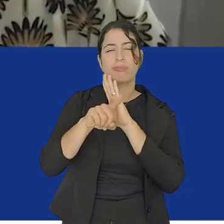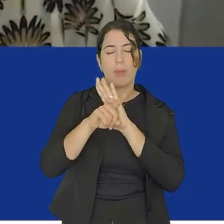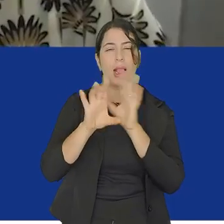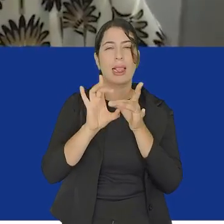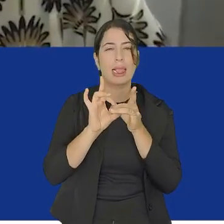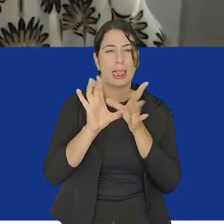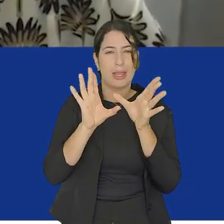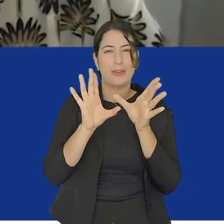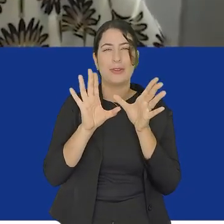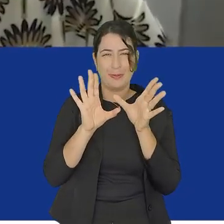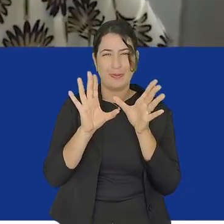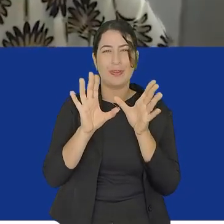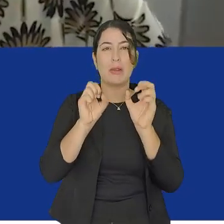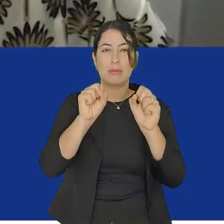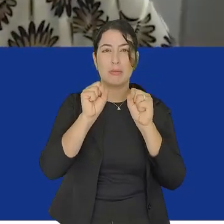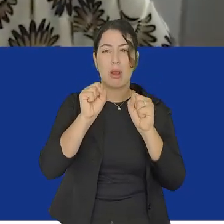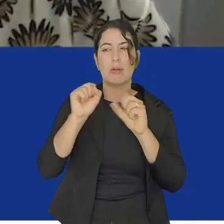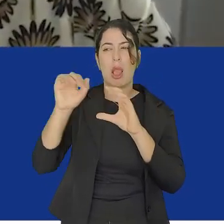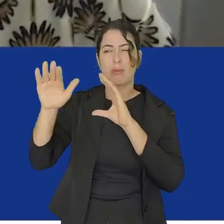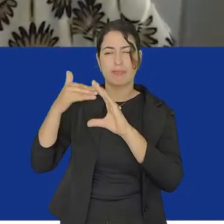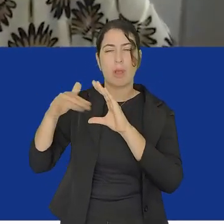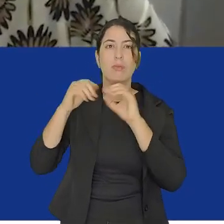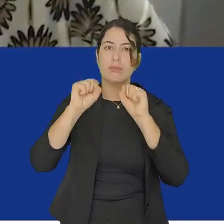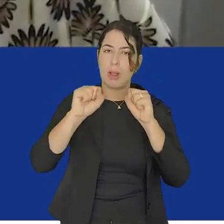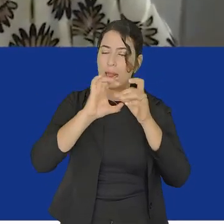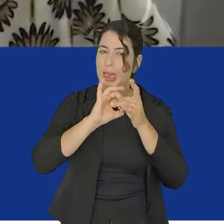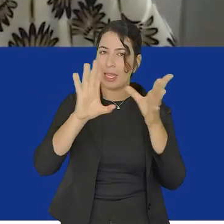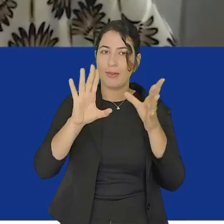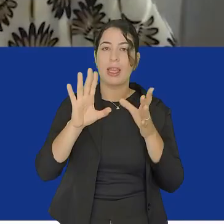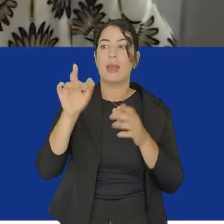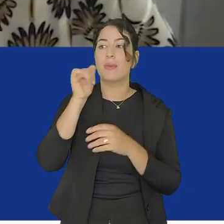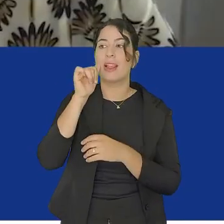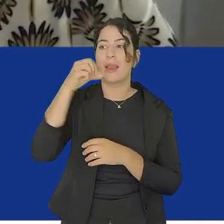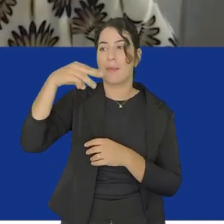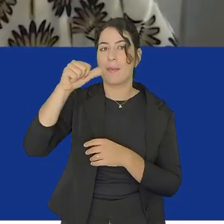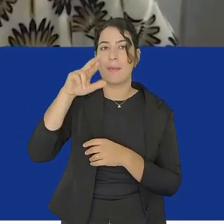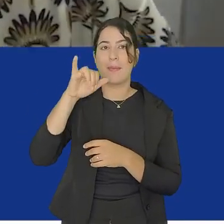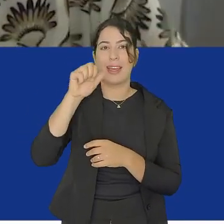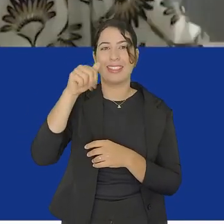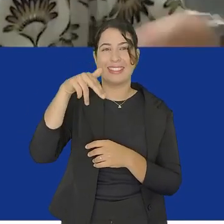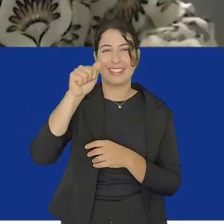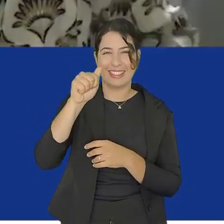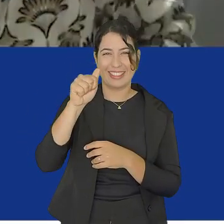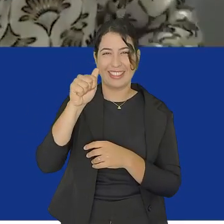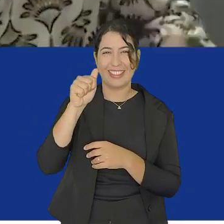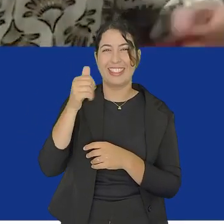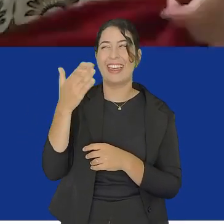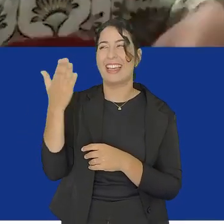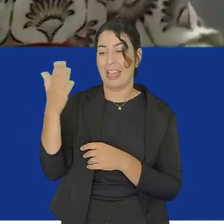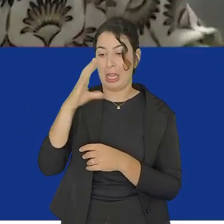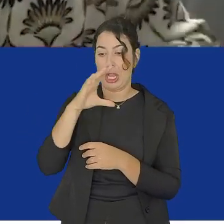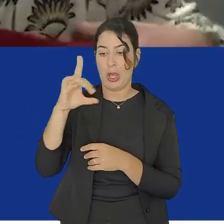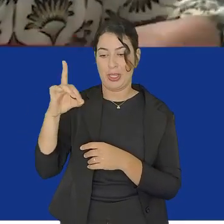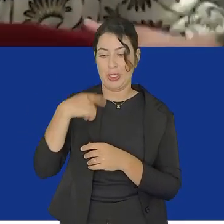perguntas que vocês podem ir enviando a qualquer momento pelo chat, que a Mariana, que está aqui nos, né, além de